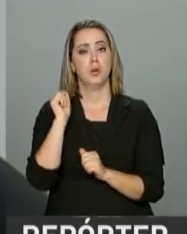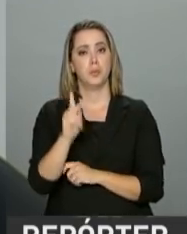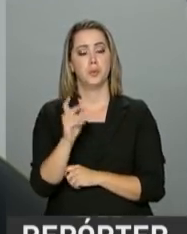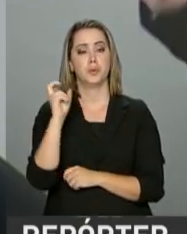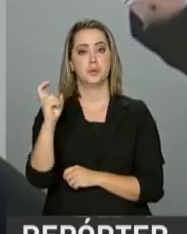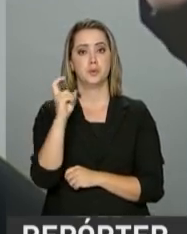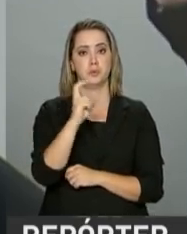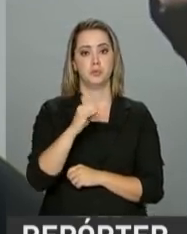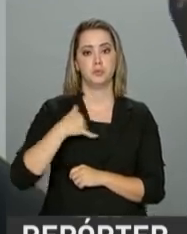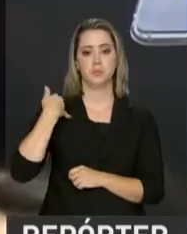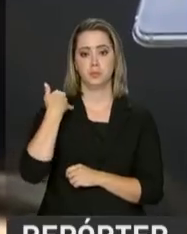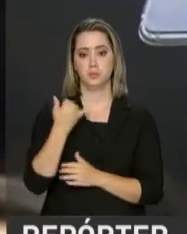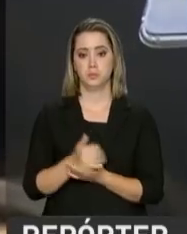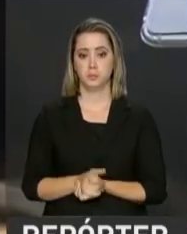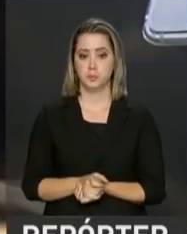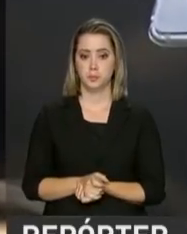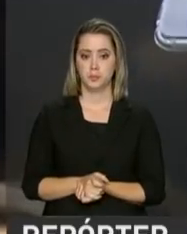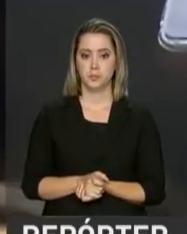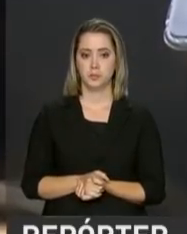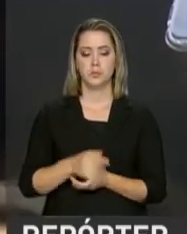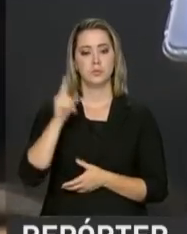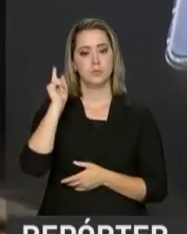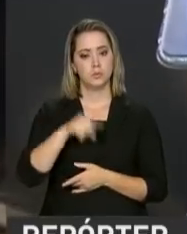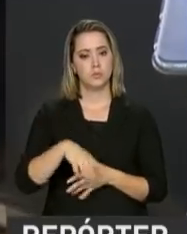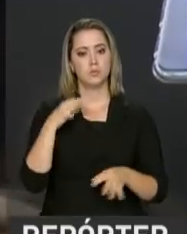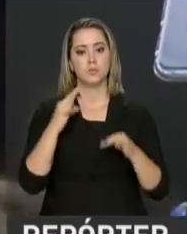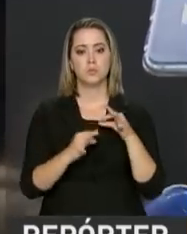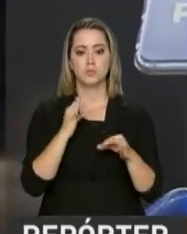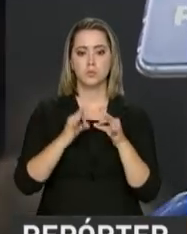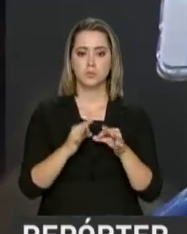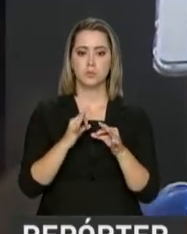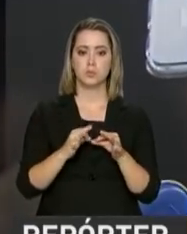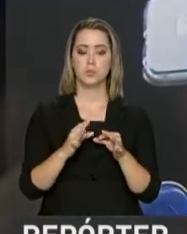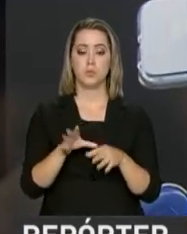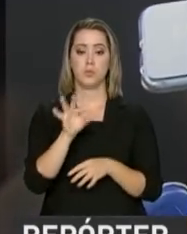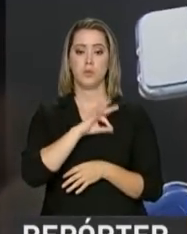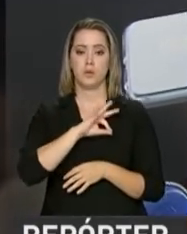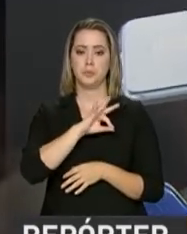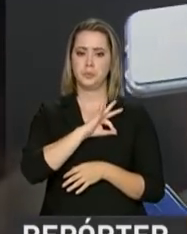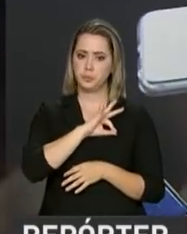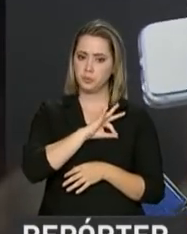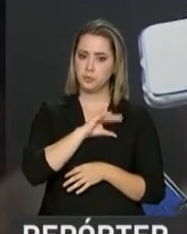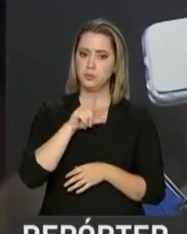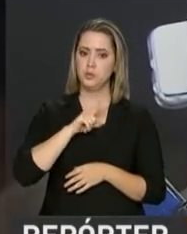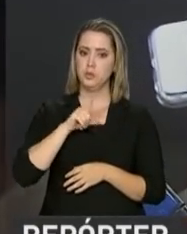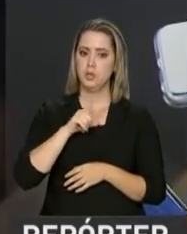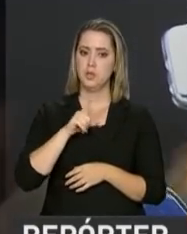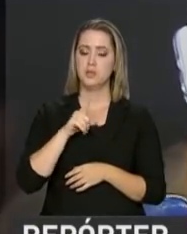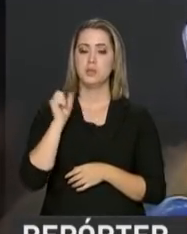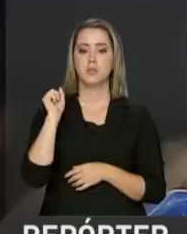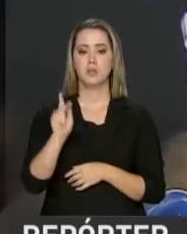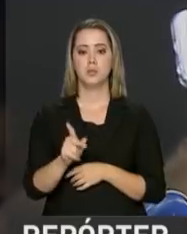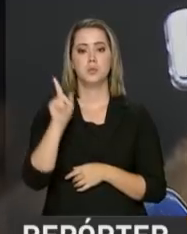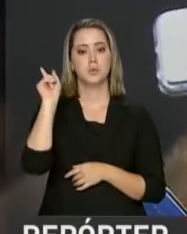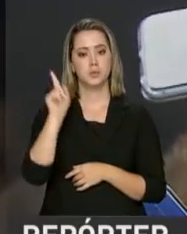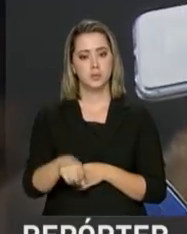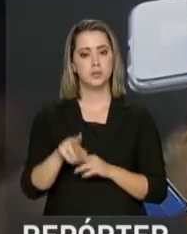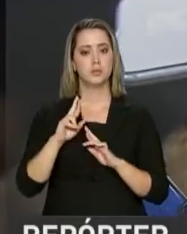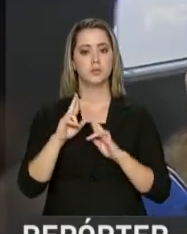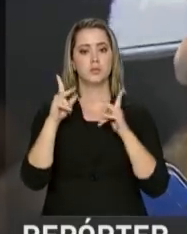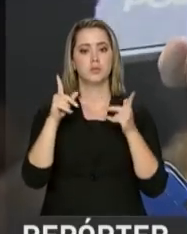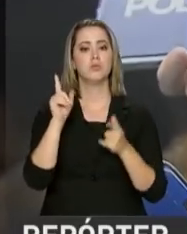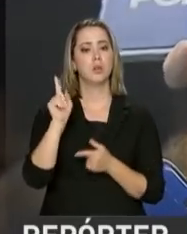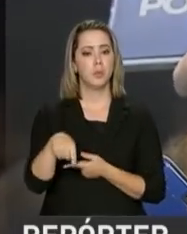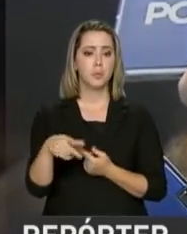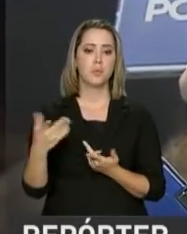55 anos é questão de Justiça Os Policiais terem uma aposentadoria diferenciada eu entendo que